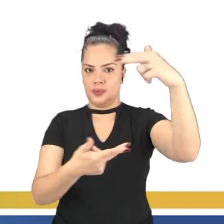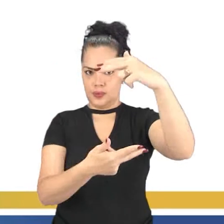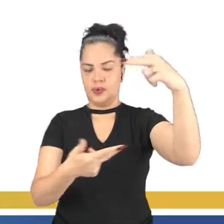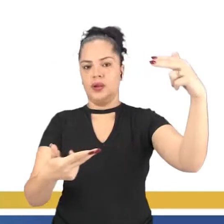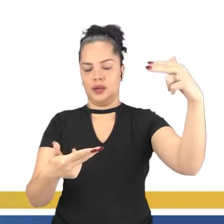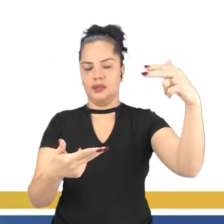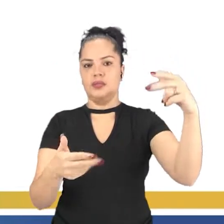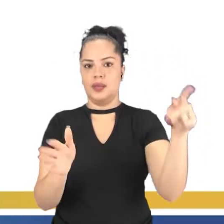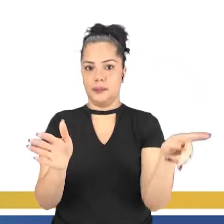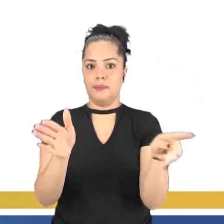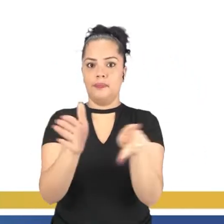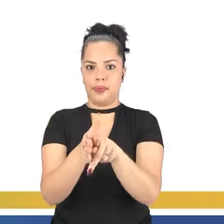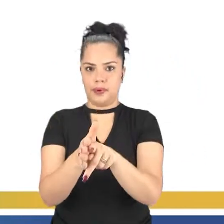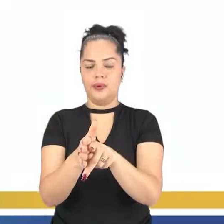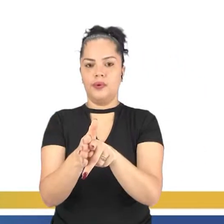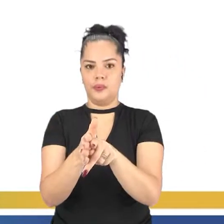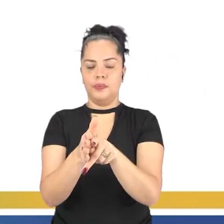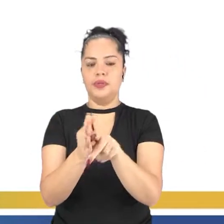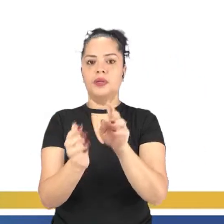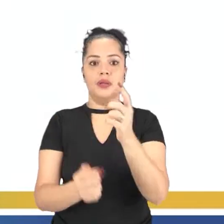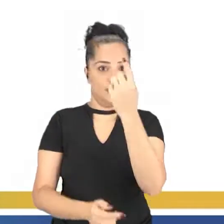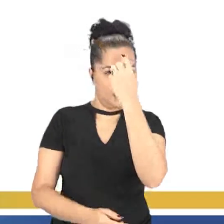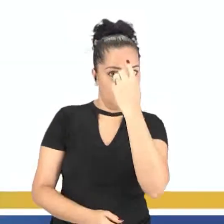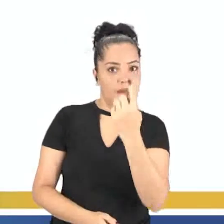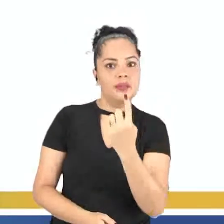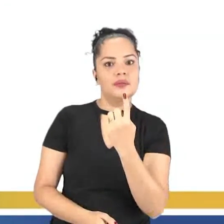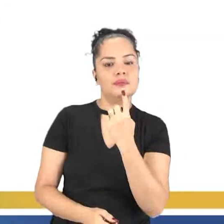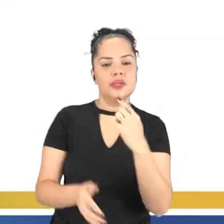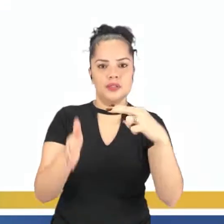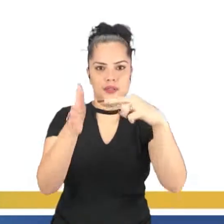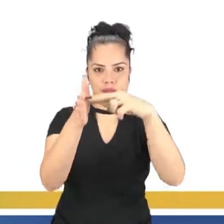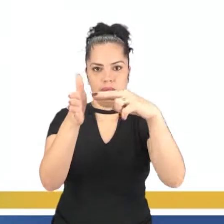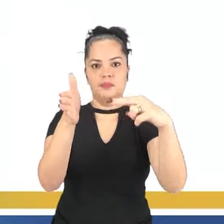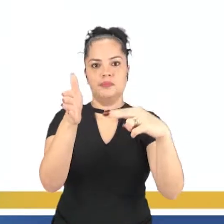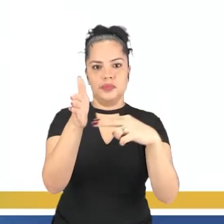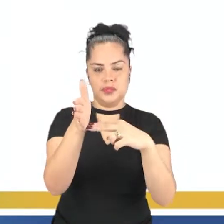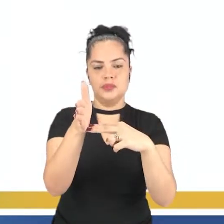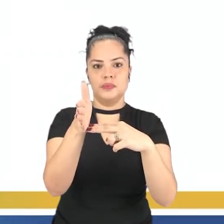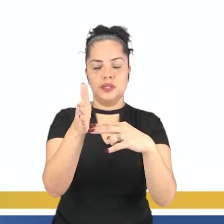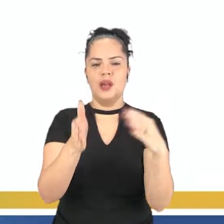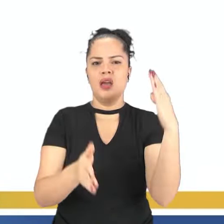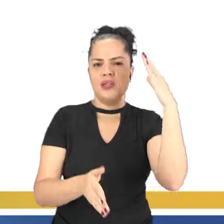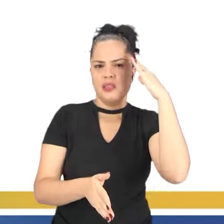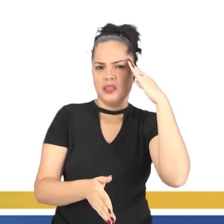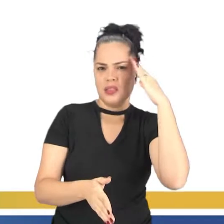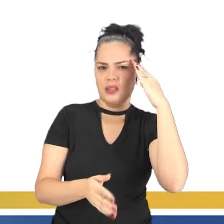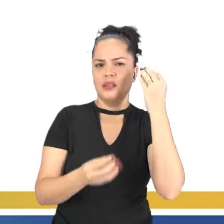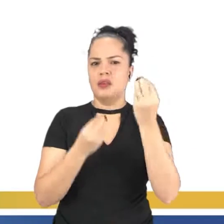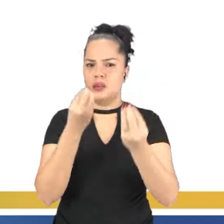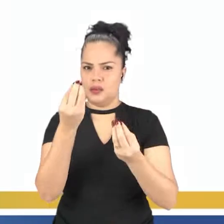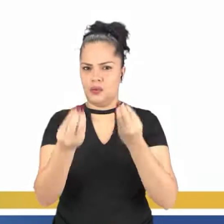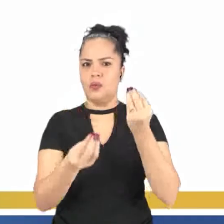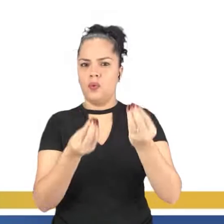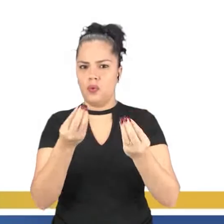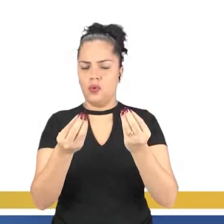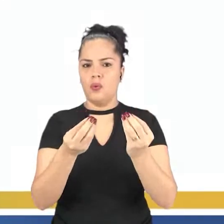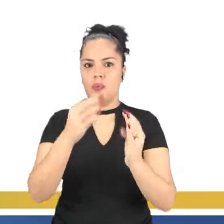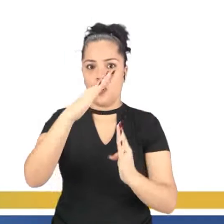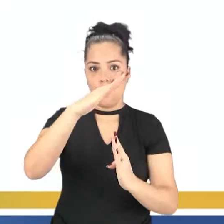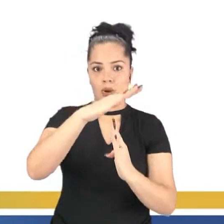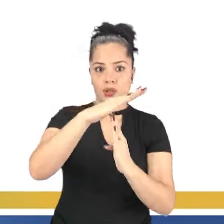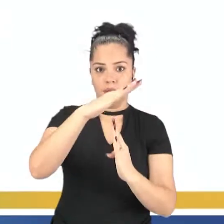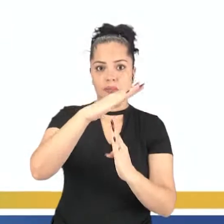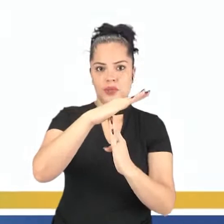elas pertencem a planos paralelos entre si. A região compreendida entre essas duas tampas, limitada pelas